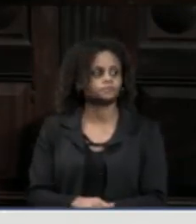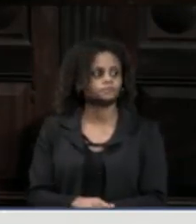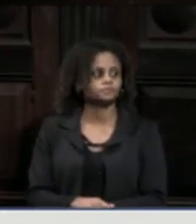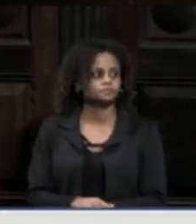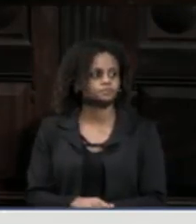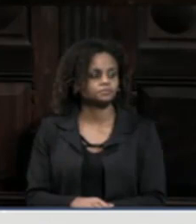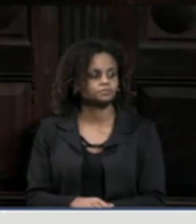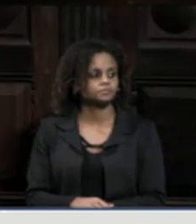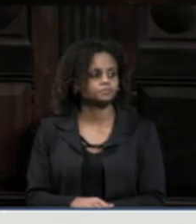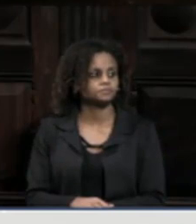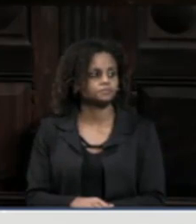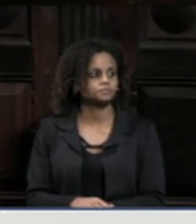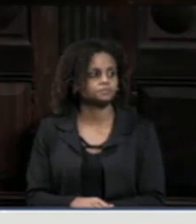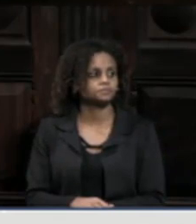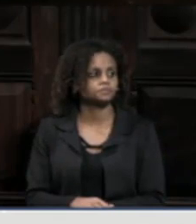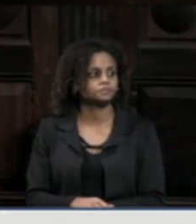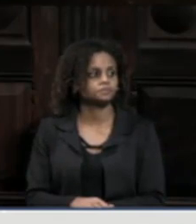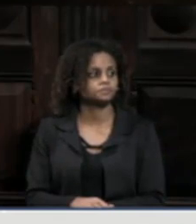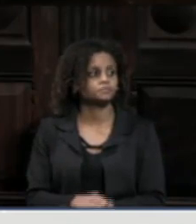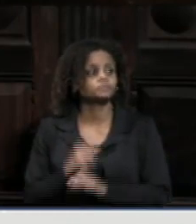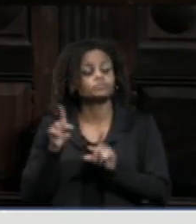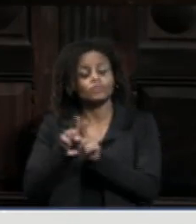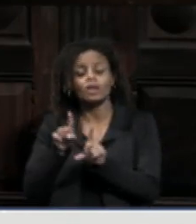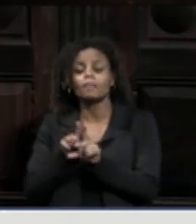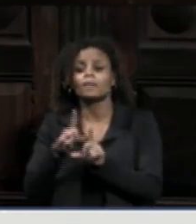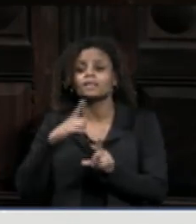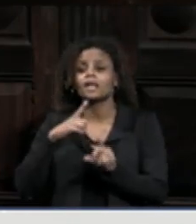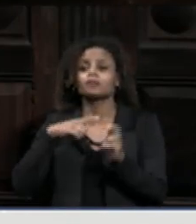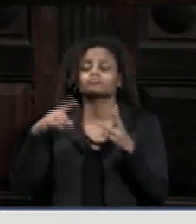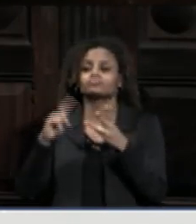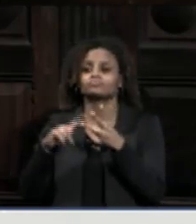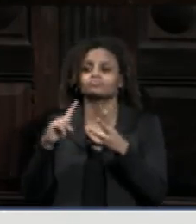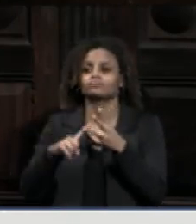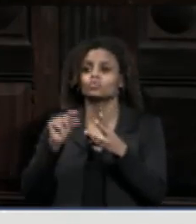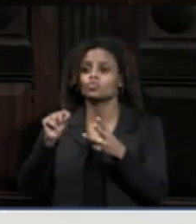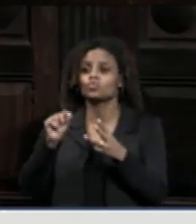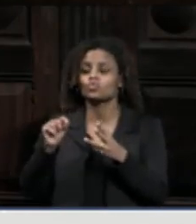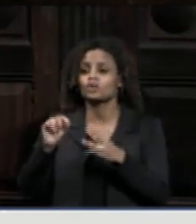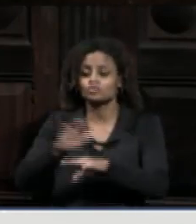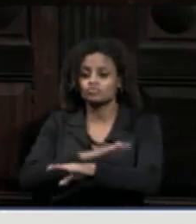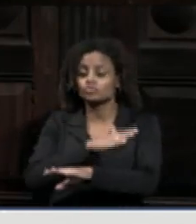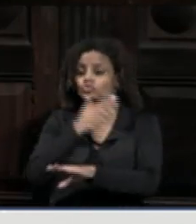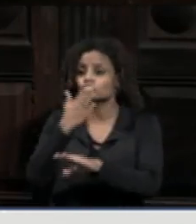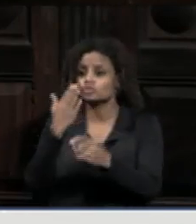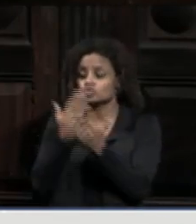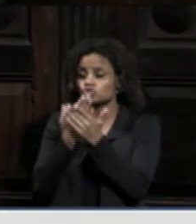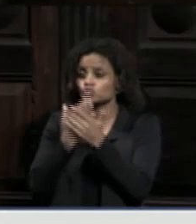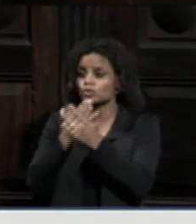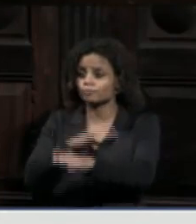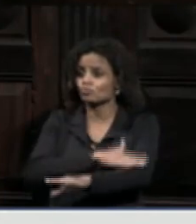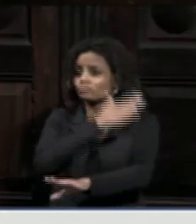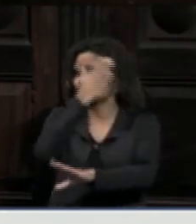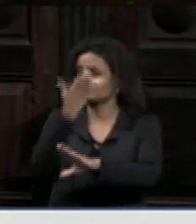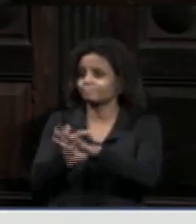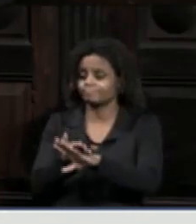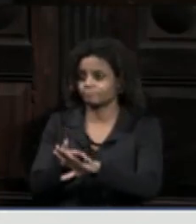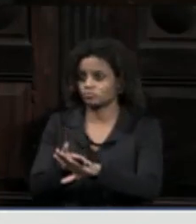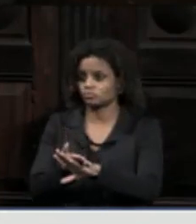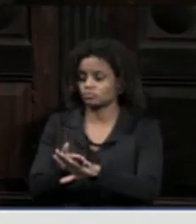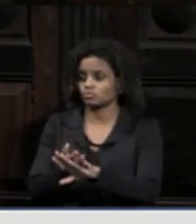mais, ainda há aqueles de tempo integral no ensino superior, que não